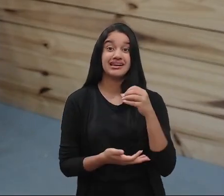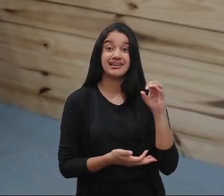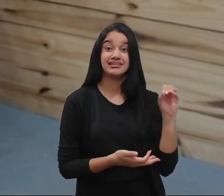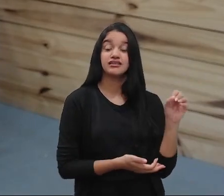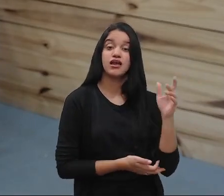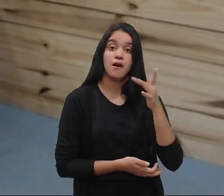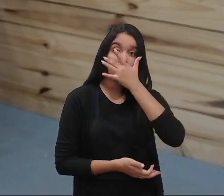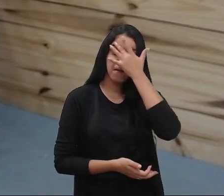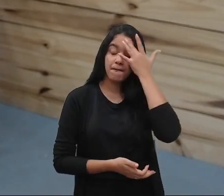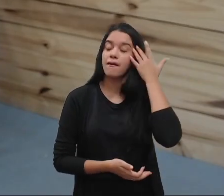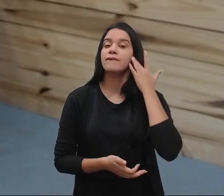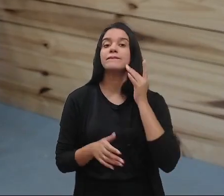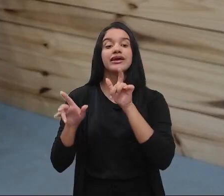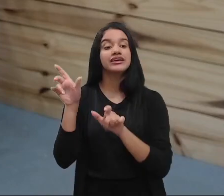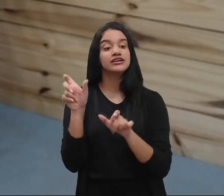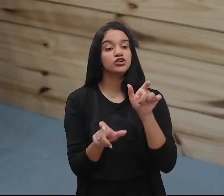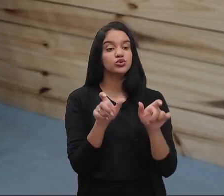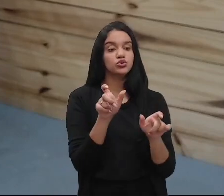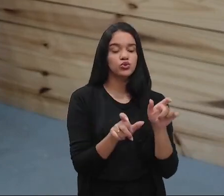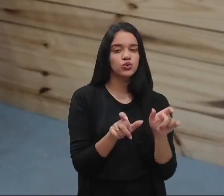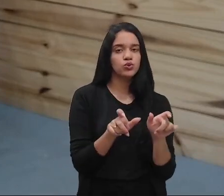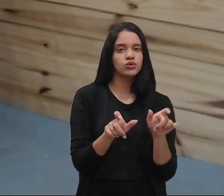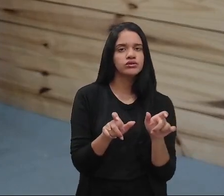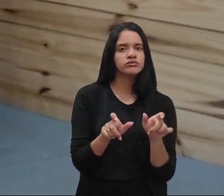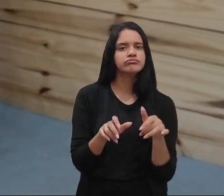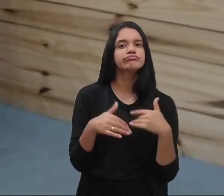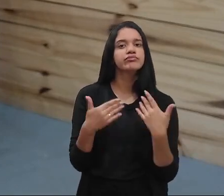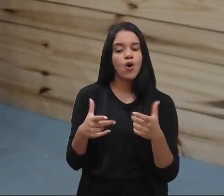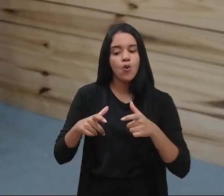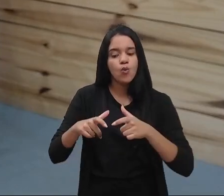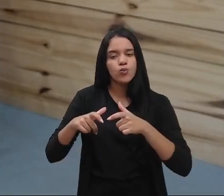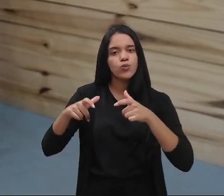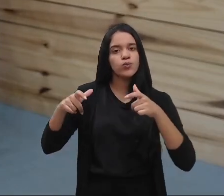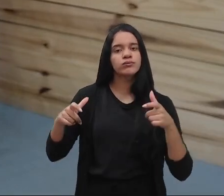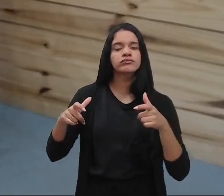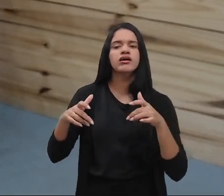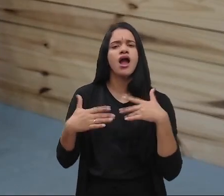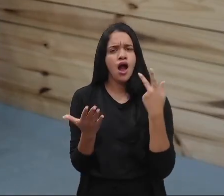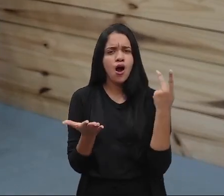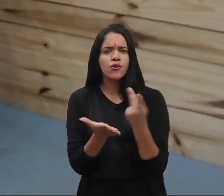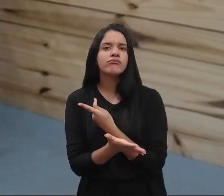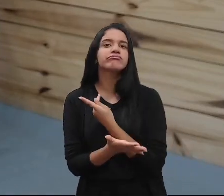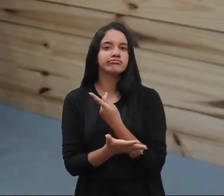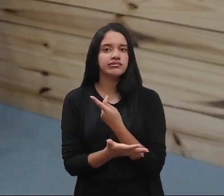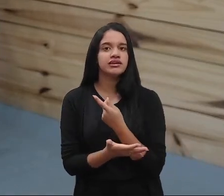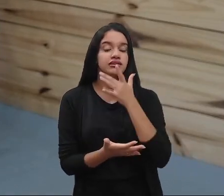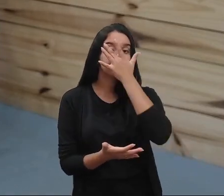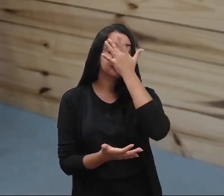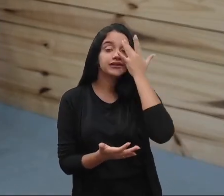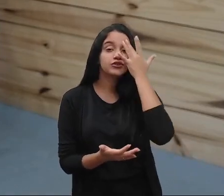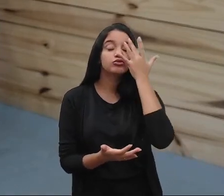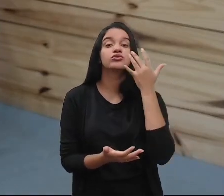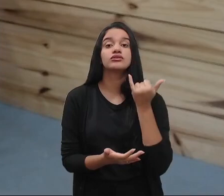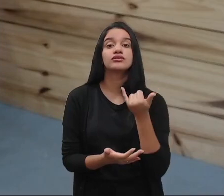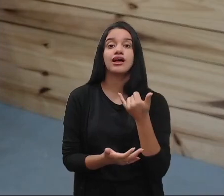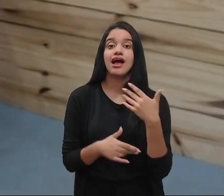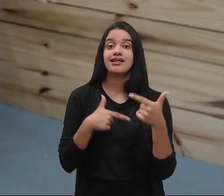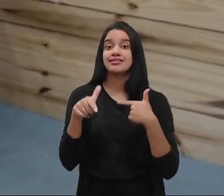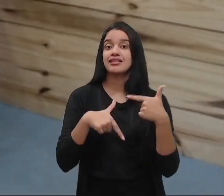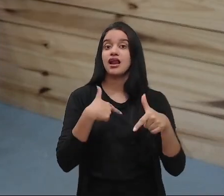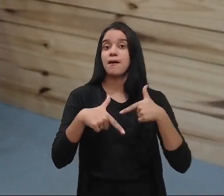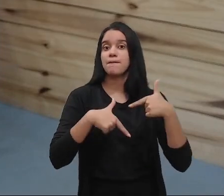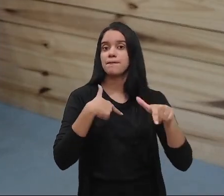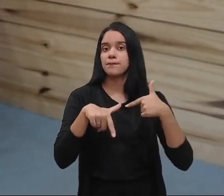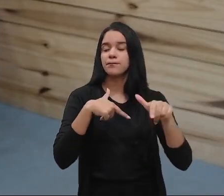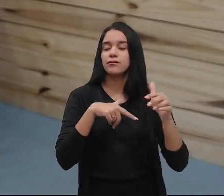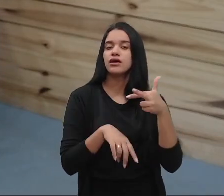pessoas. Imagina, recrutar 300 pessoas, um volume grande. Acontece muito, o pessoal que trabalha aí no call center, aí às vezes